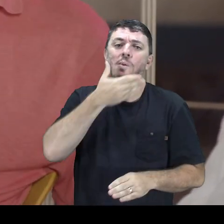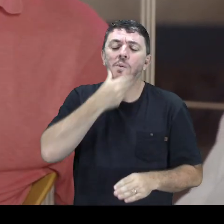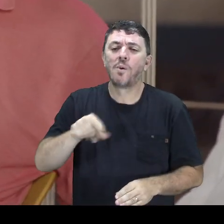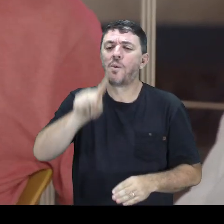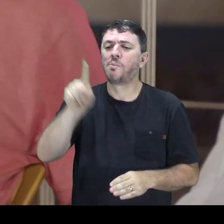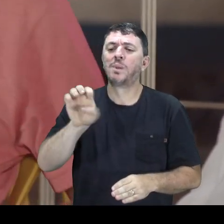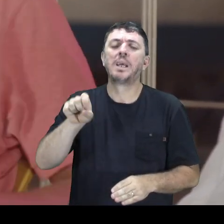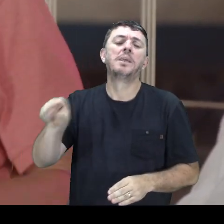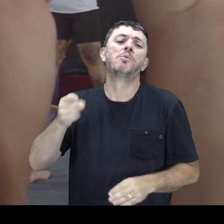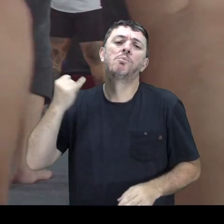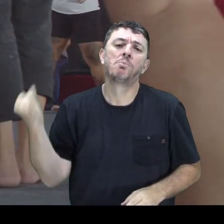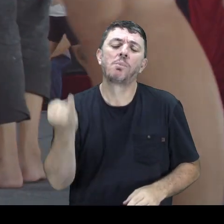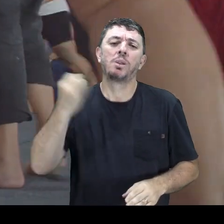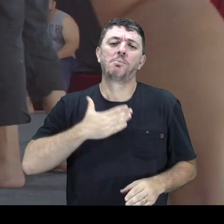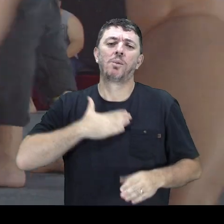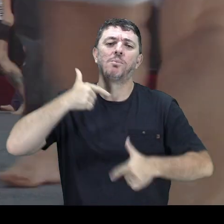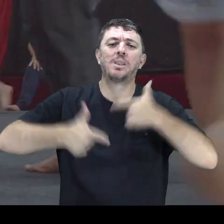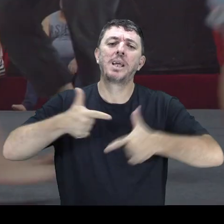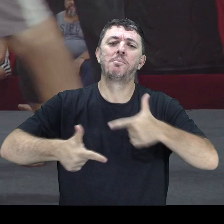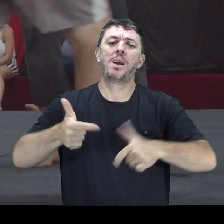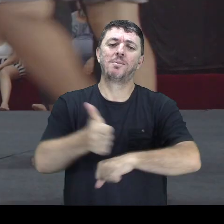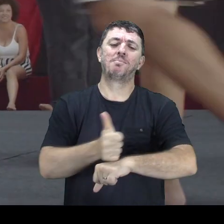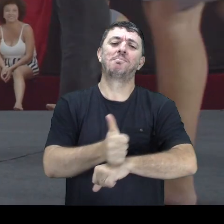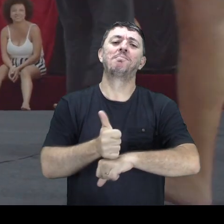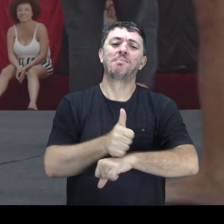do Nóbrega, na carreira do Hugo, né?